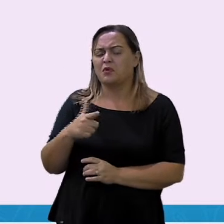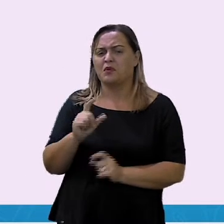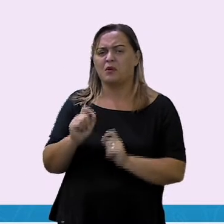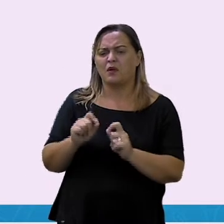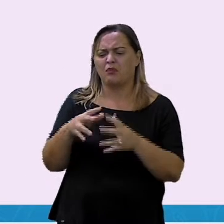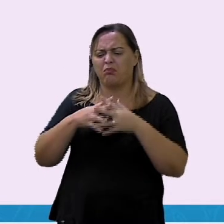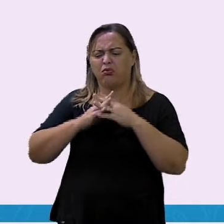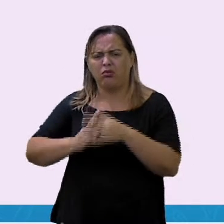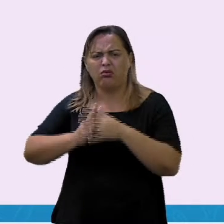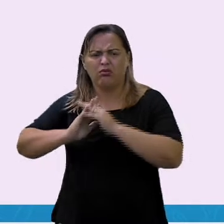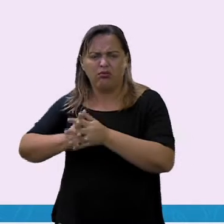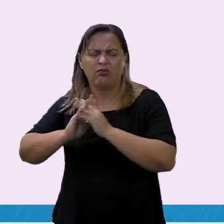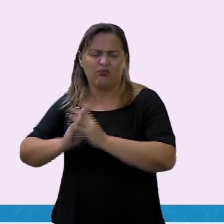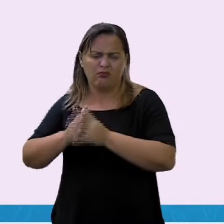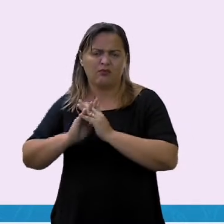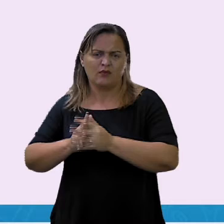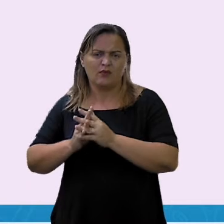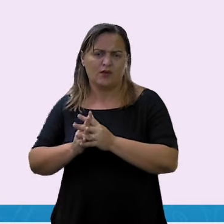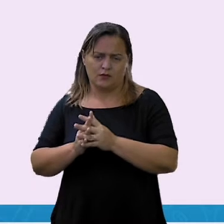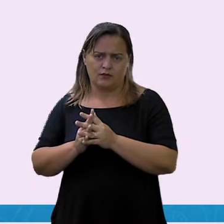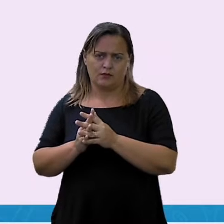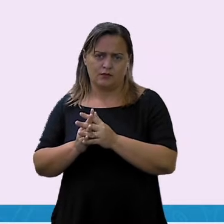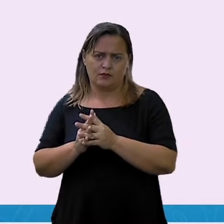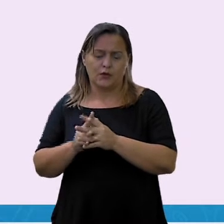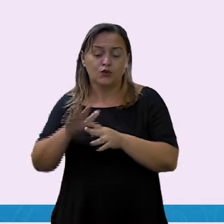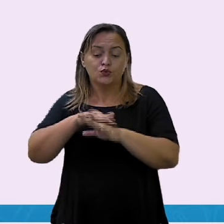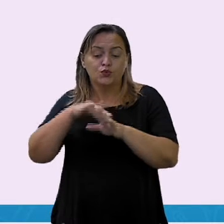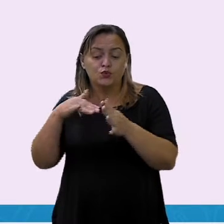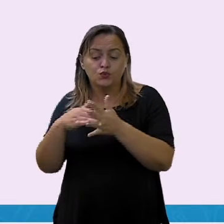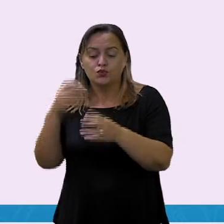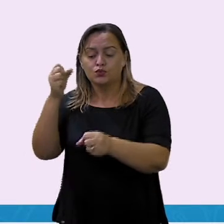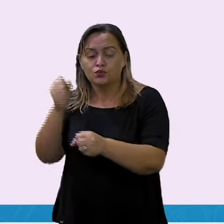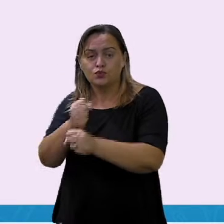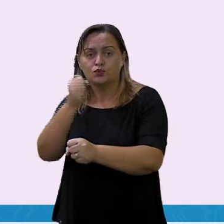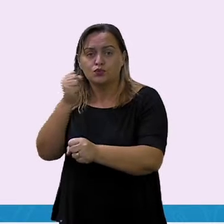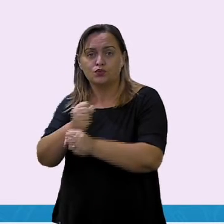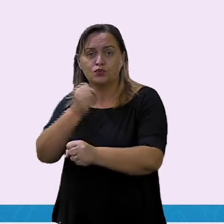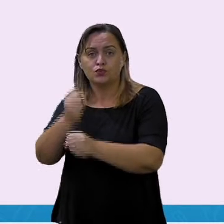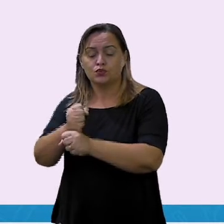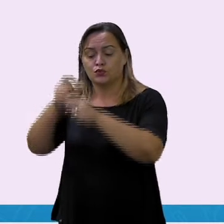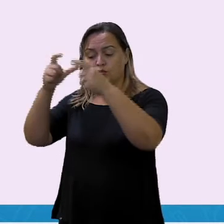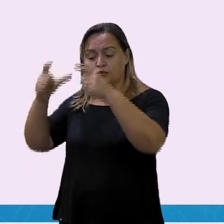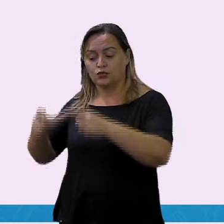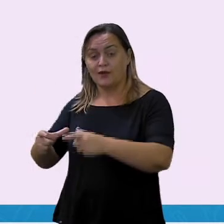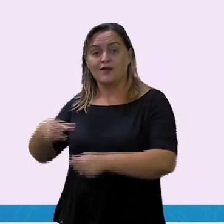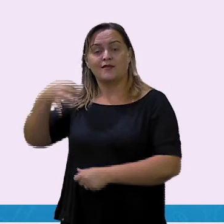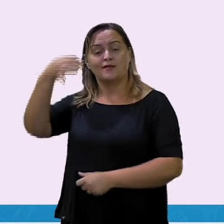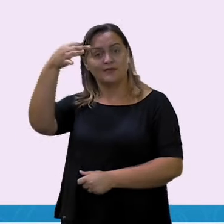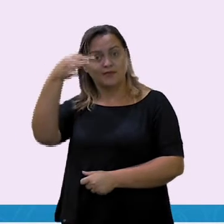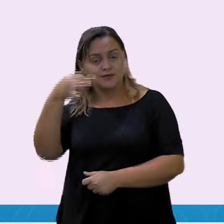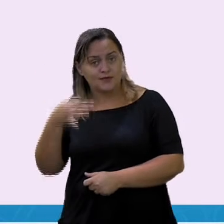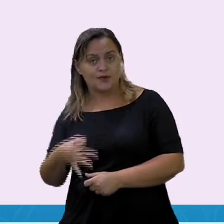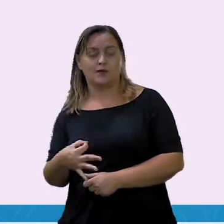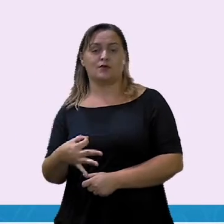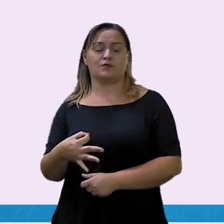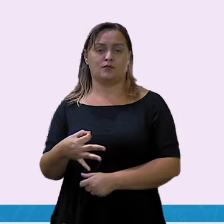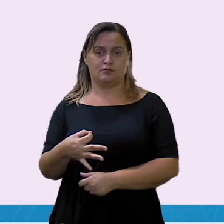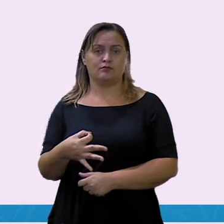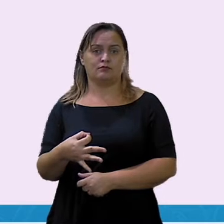o espaço e a cidade. Ele tem a função de transformar a cidade em um